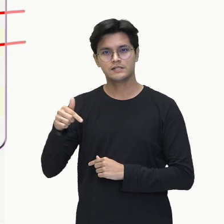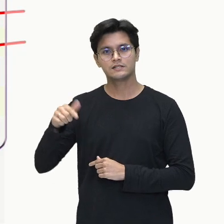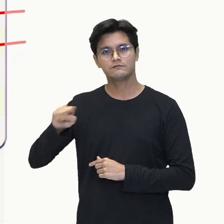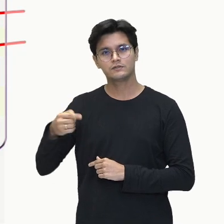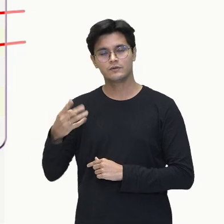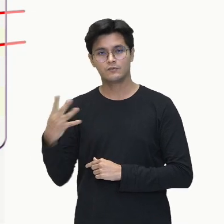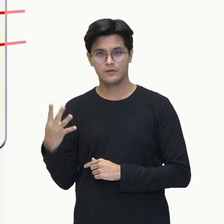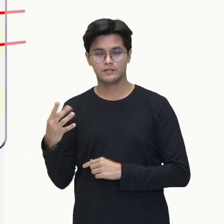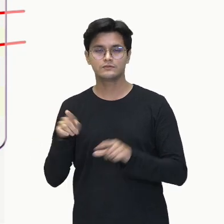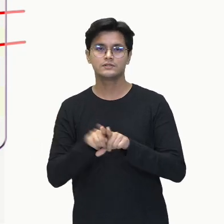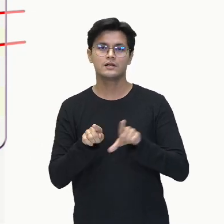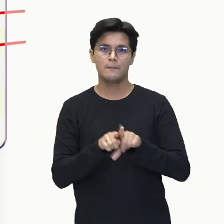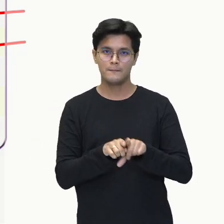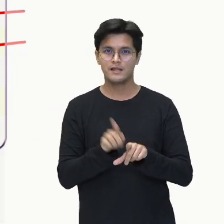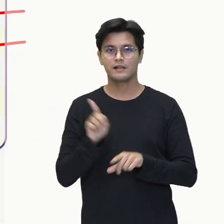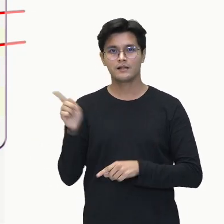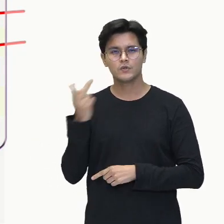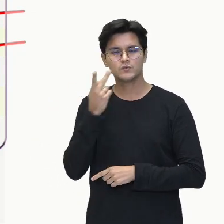Ceará, de